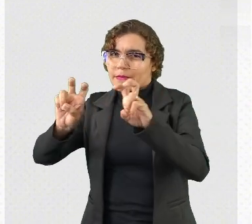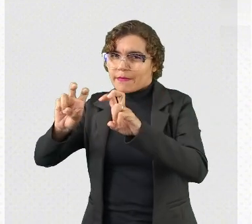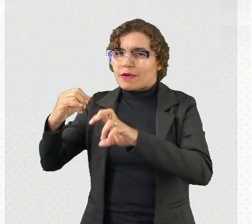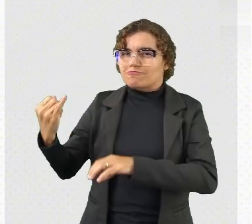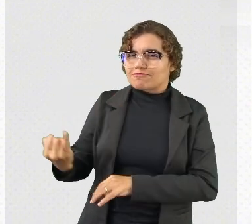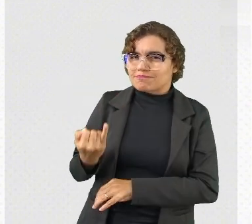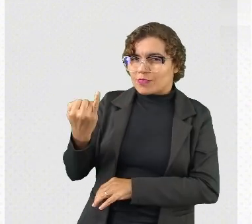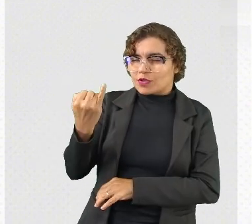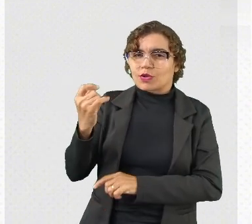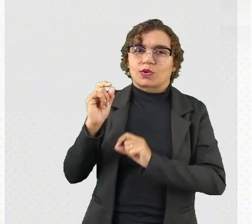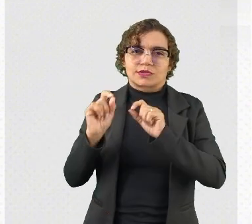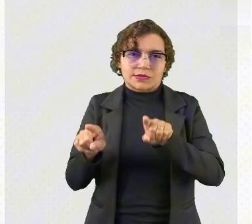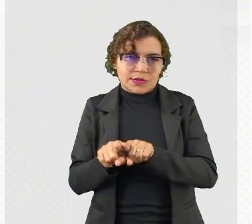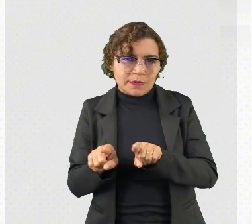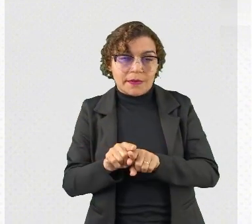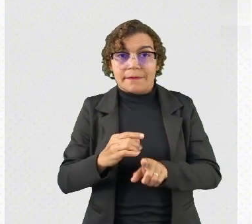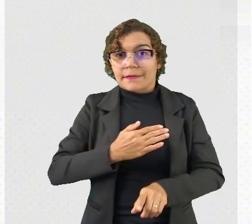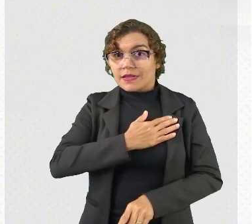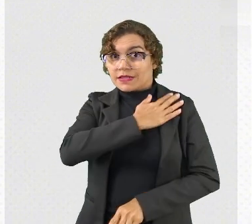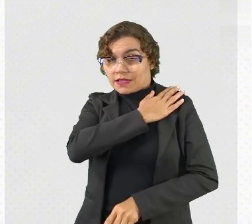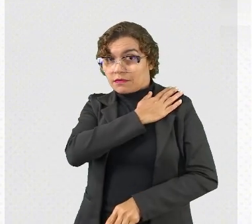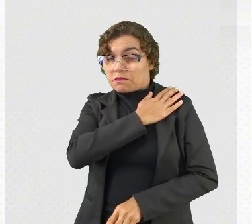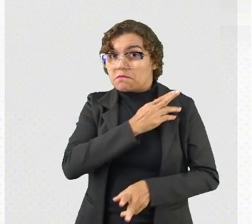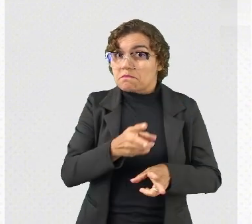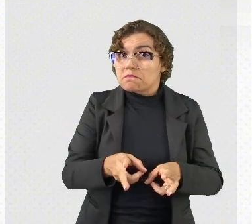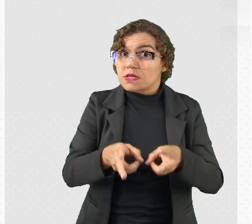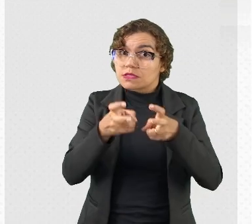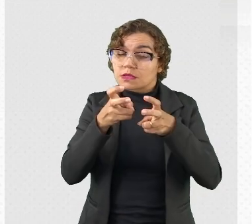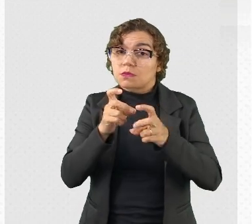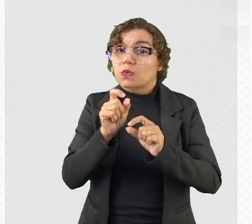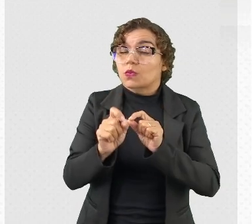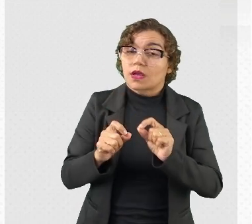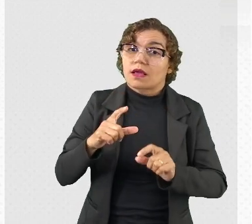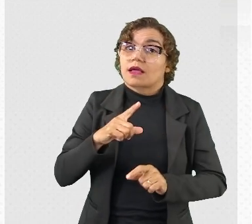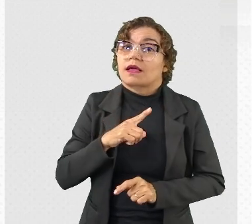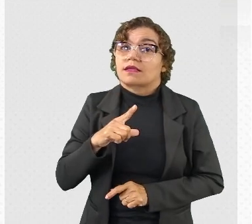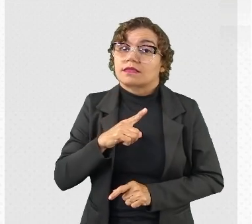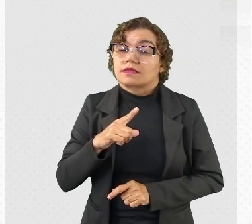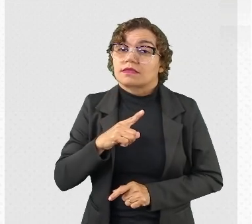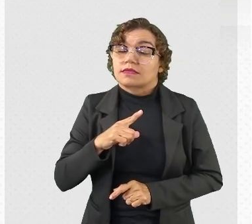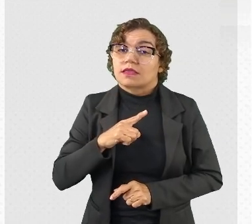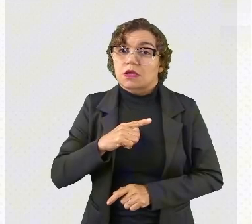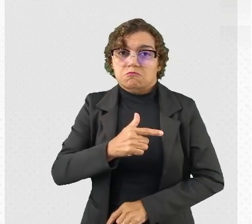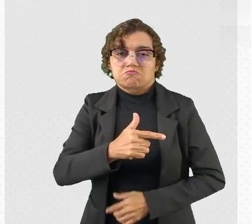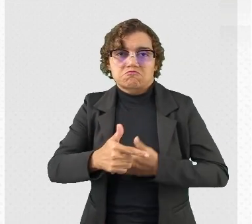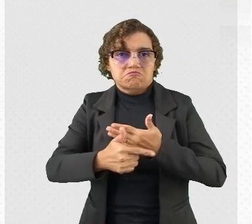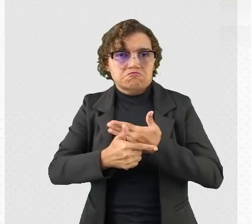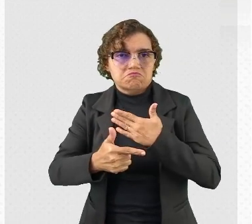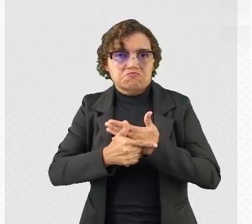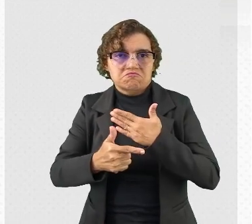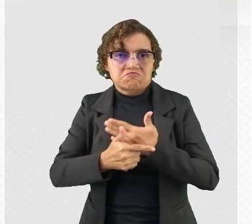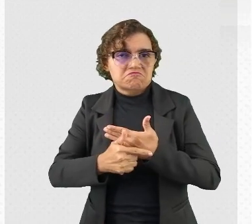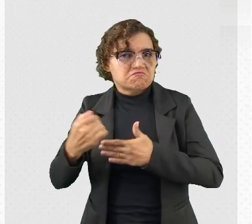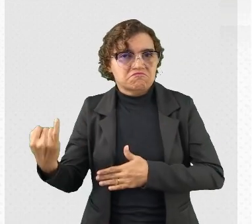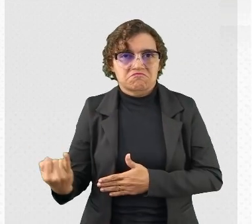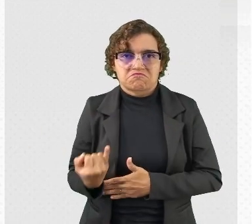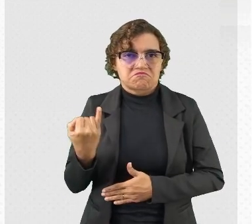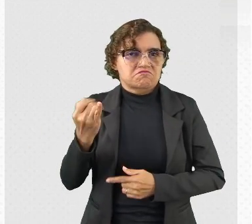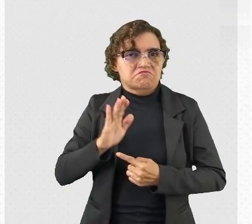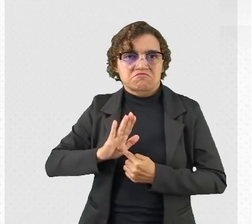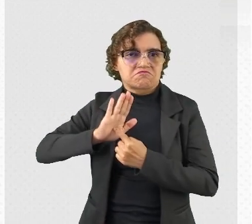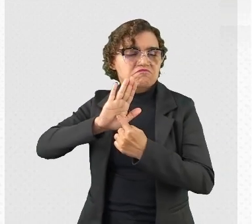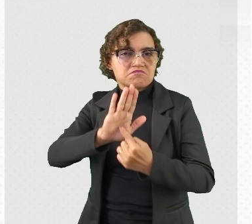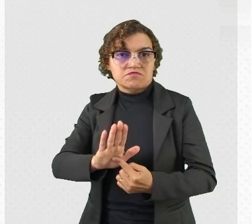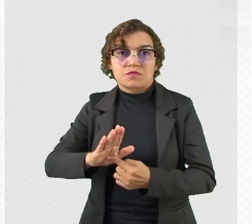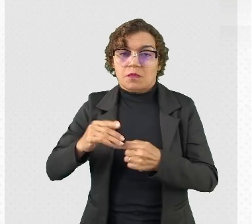e militares. Então, olha só, percebam que ele já tem aqui um grande papel de destaque, né? Uma vez que neste